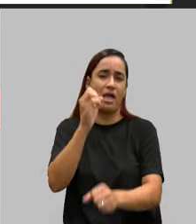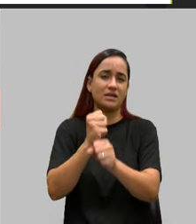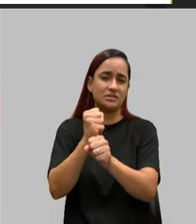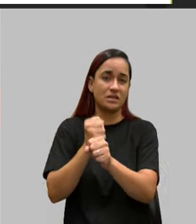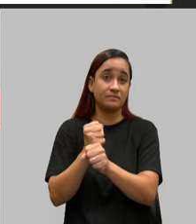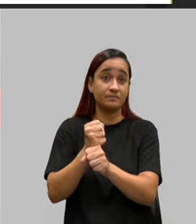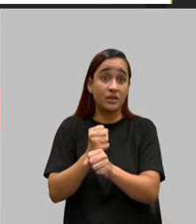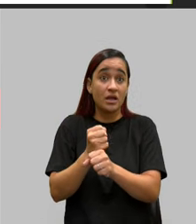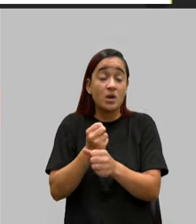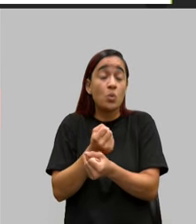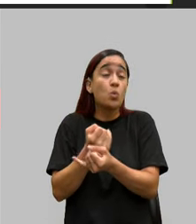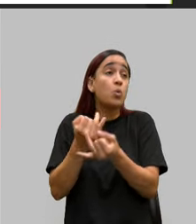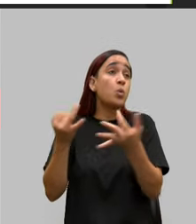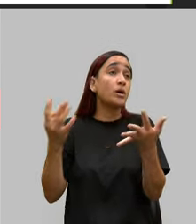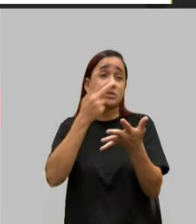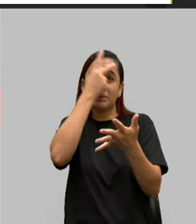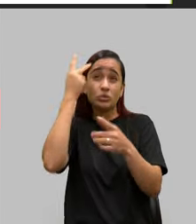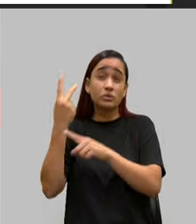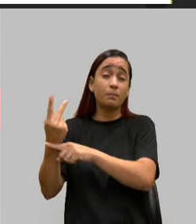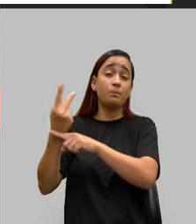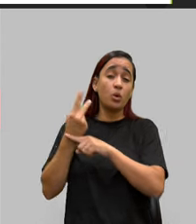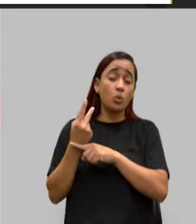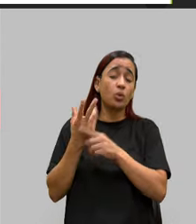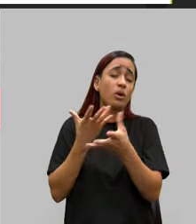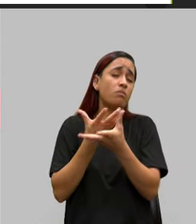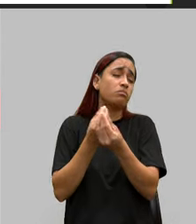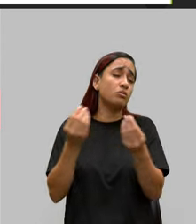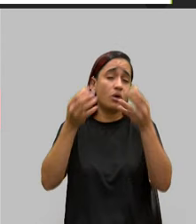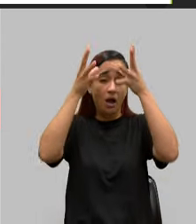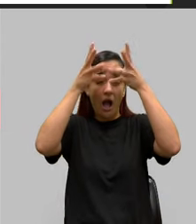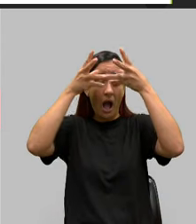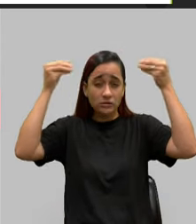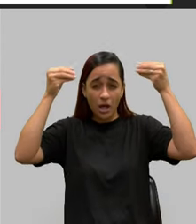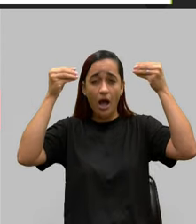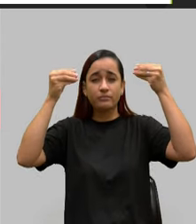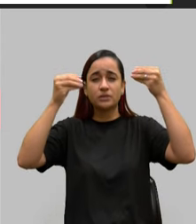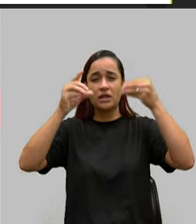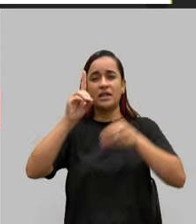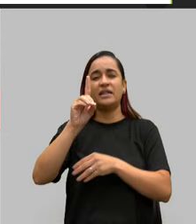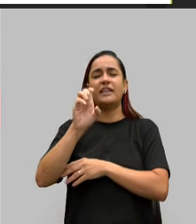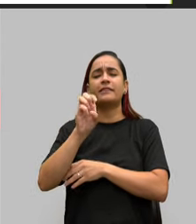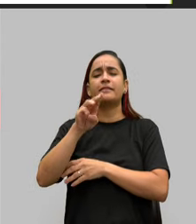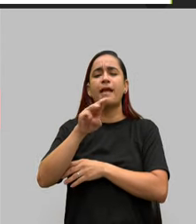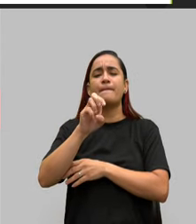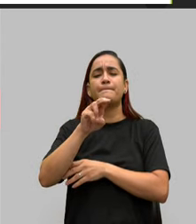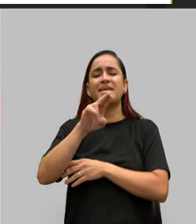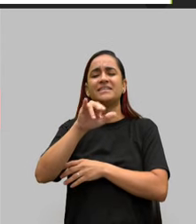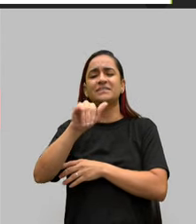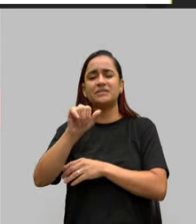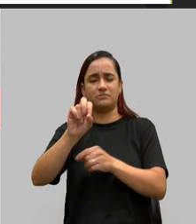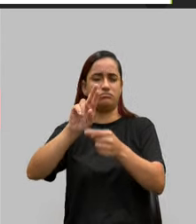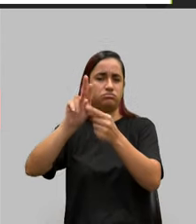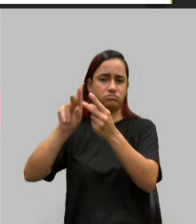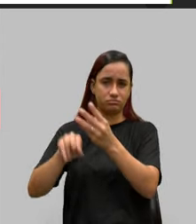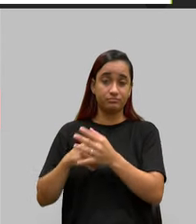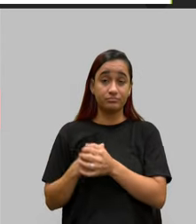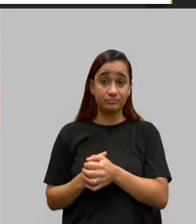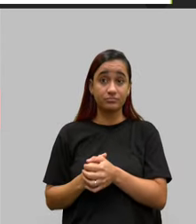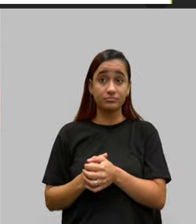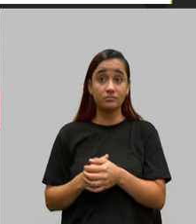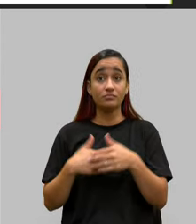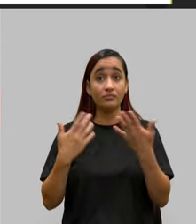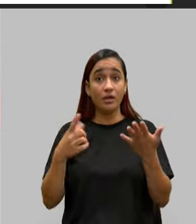por Alzheimer demências de maneira geral o segundo grupo aí é o sidf tirando o autismo e tirando o